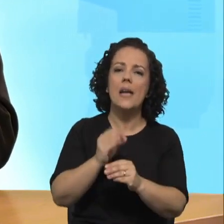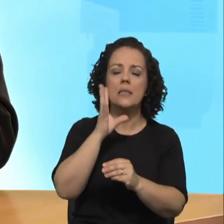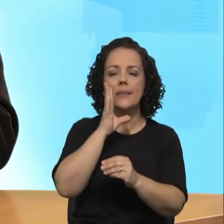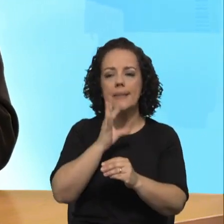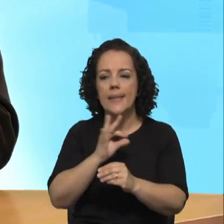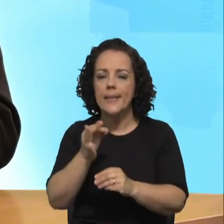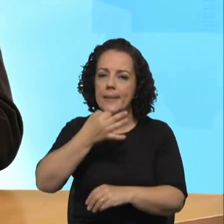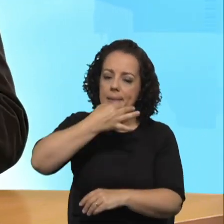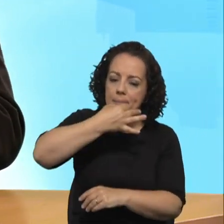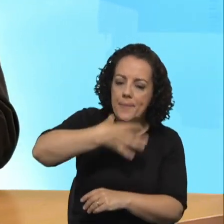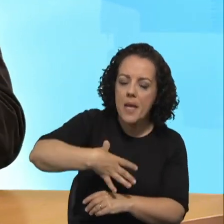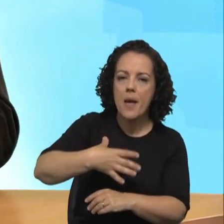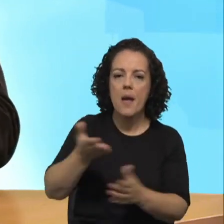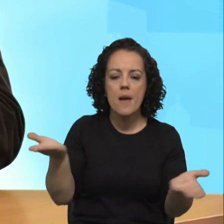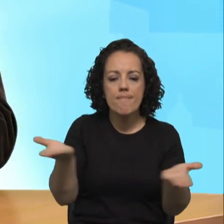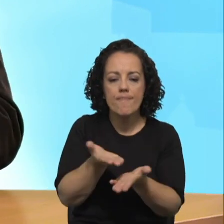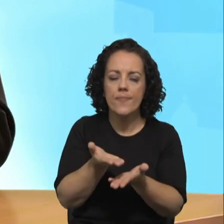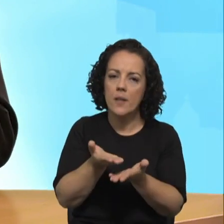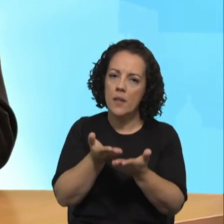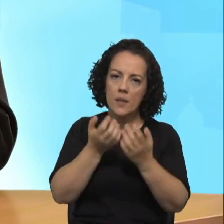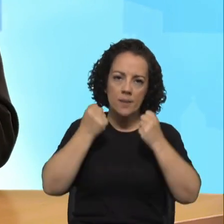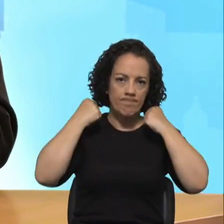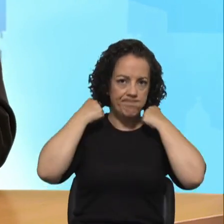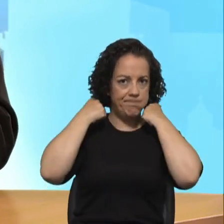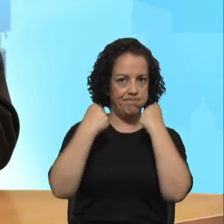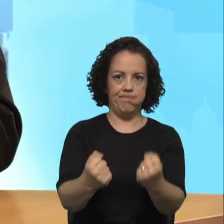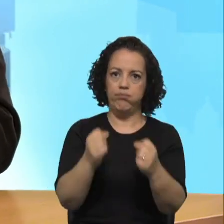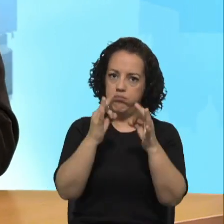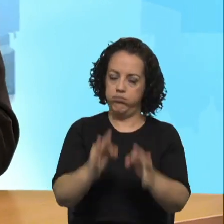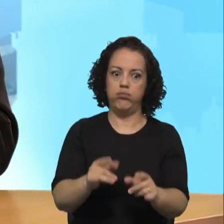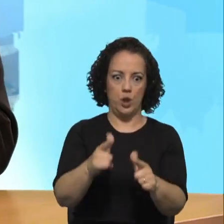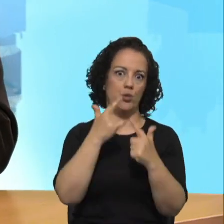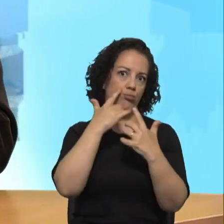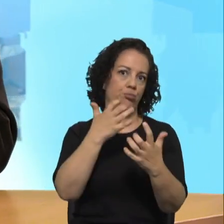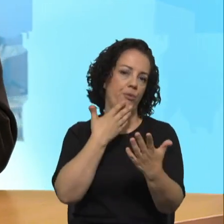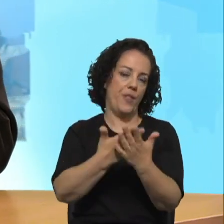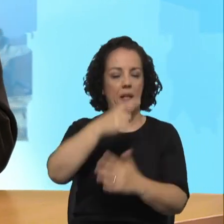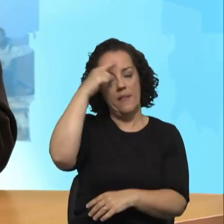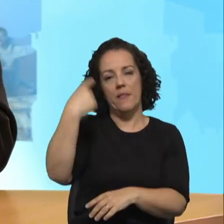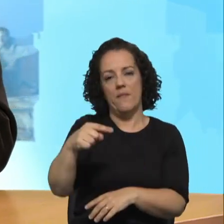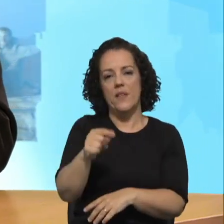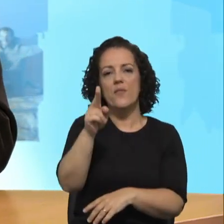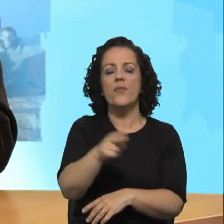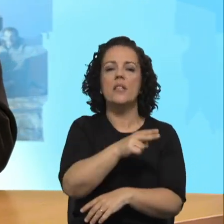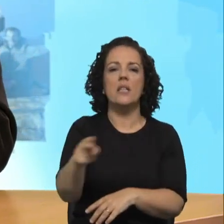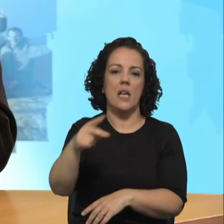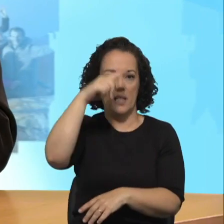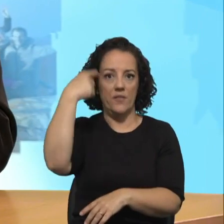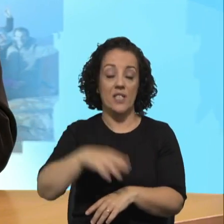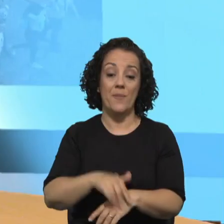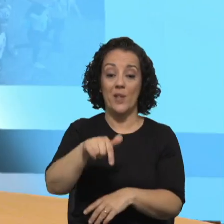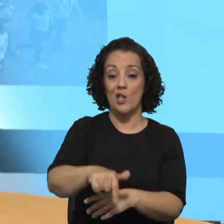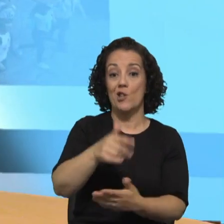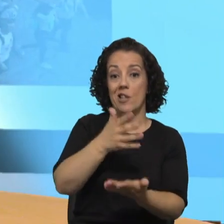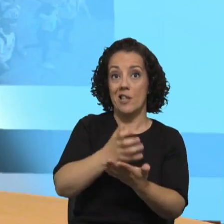não há pontos de encontro, digamos assim. Isso torna muito difícil também o papel do Vaticano. Gravamos este programa ainda uns